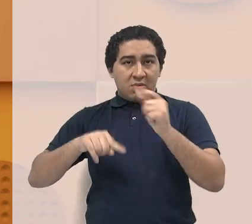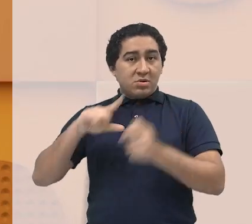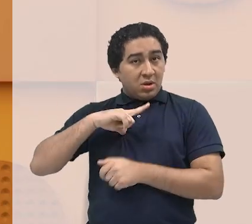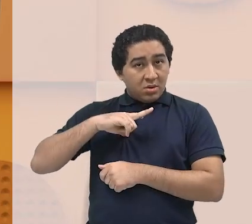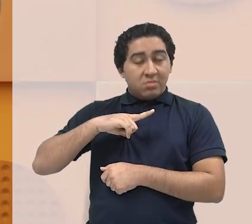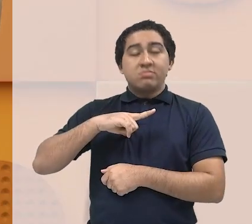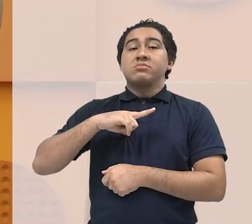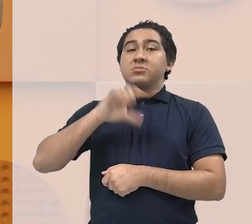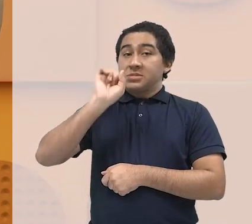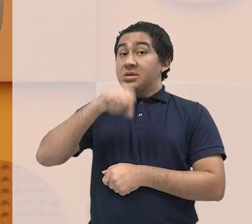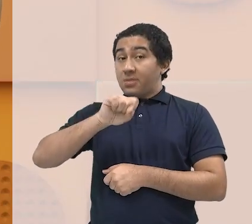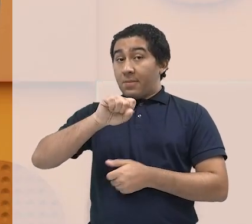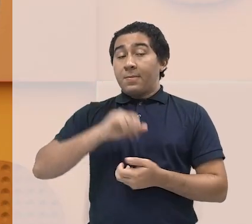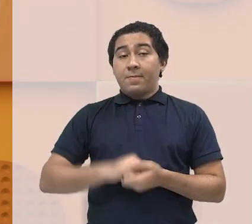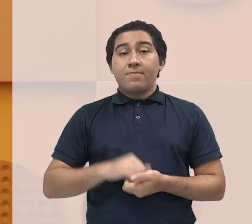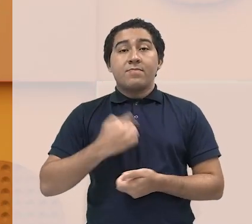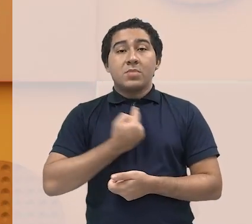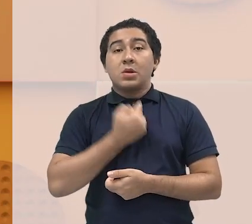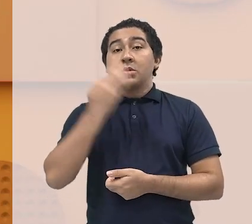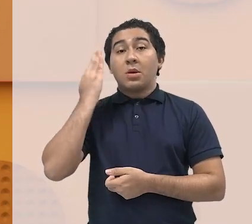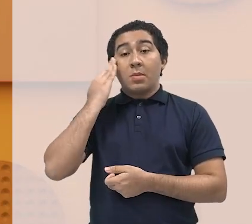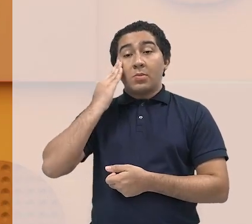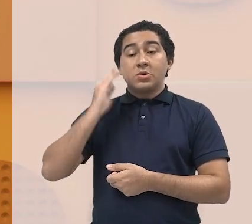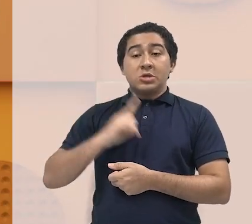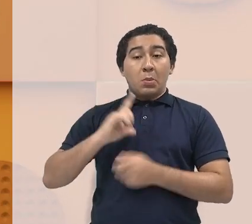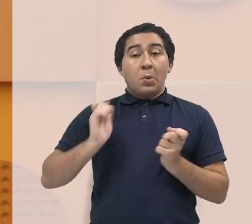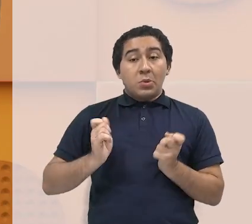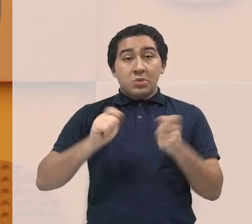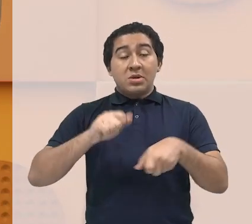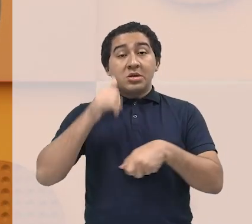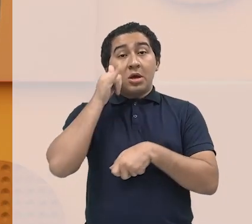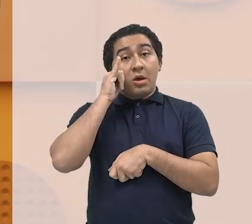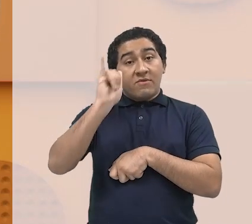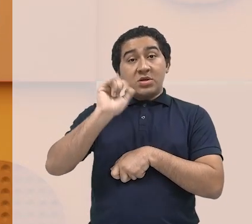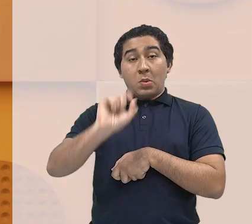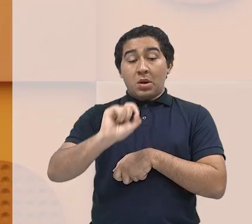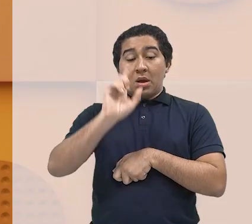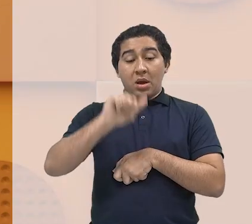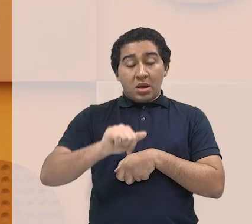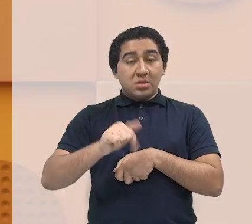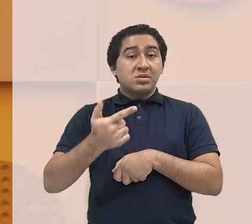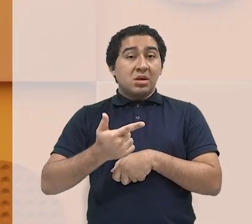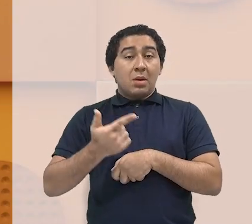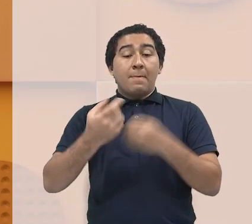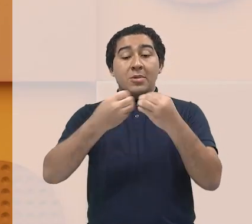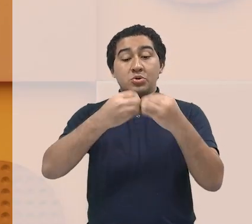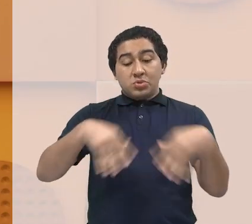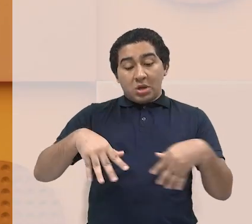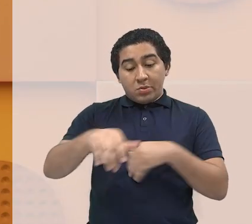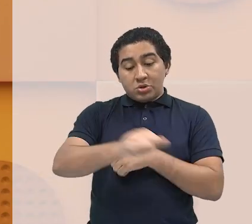Existe? Existe. Então a gente sabe que tem uma forma de evitar essa degradação